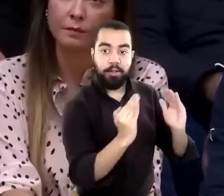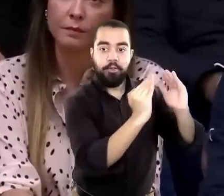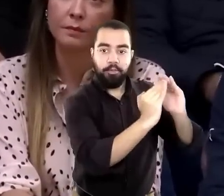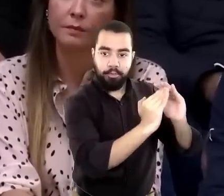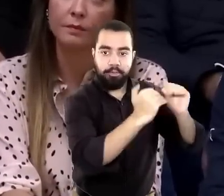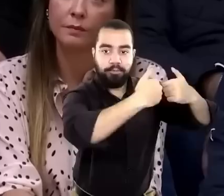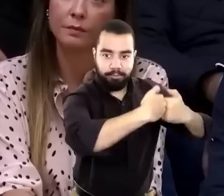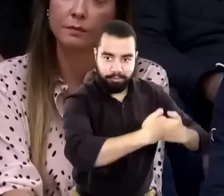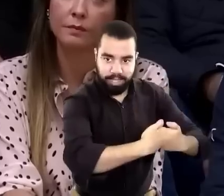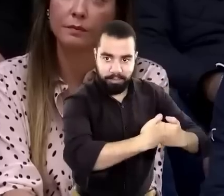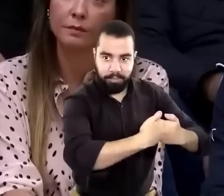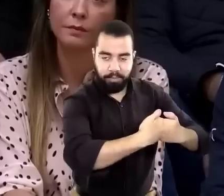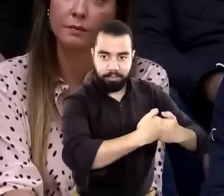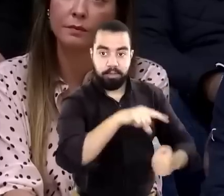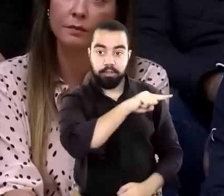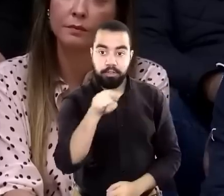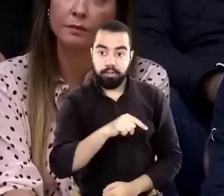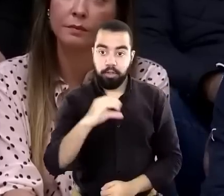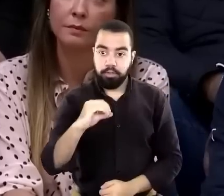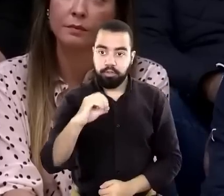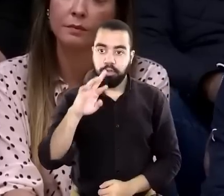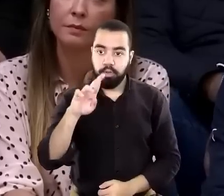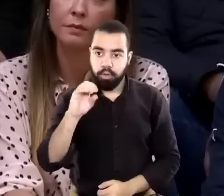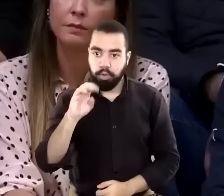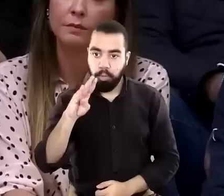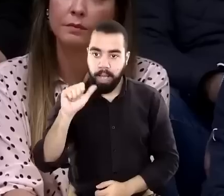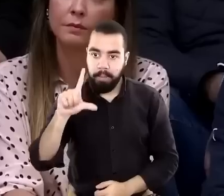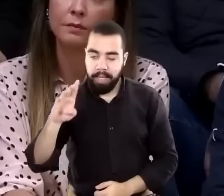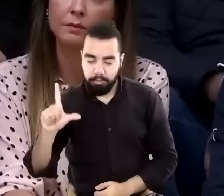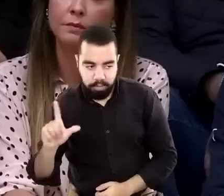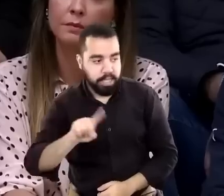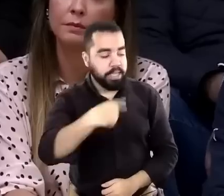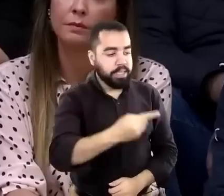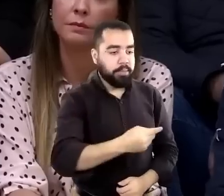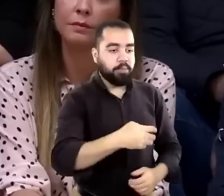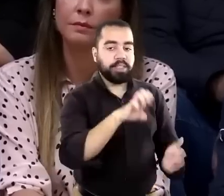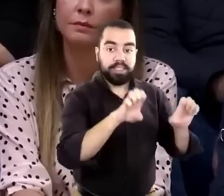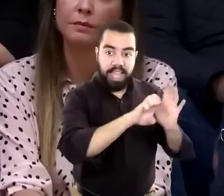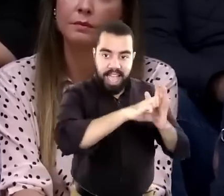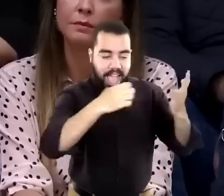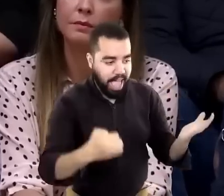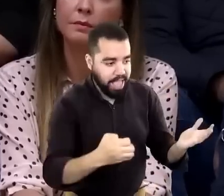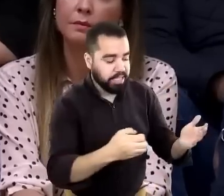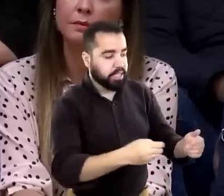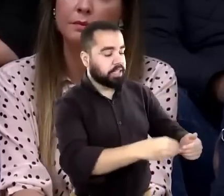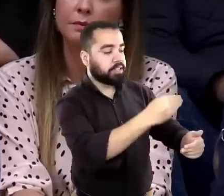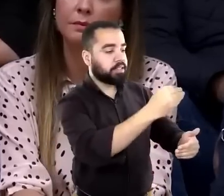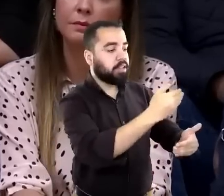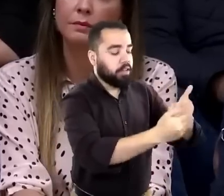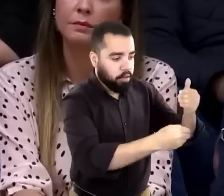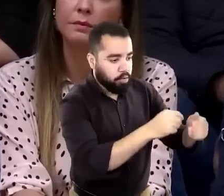lei. O terceiro turno, no ano 444 a.C., sob a liderança de Neemias,